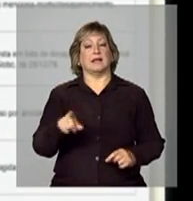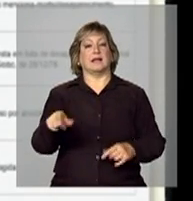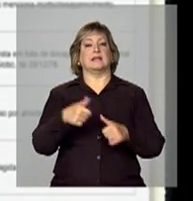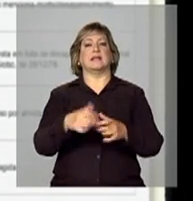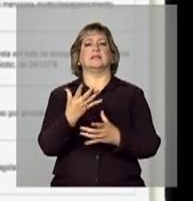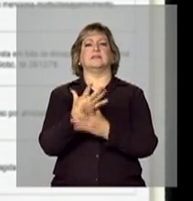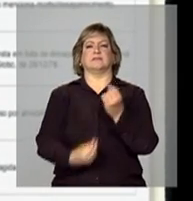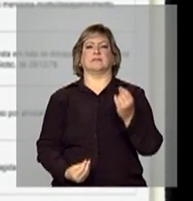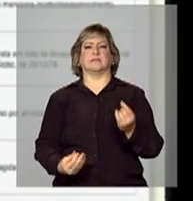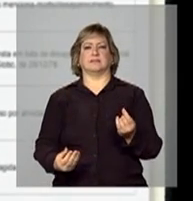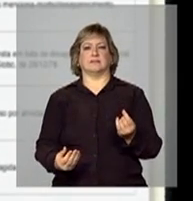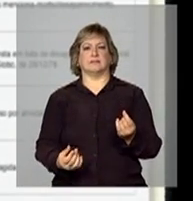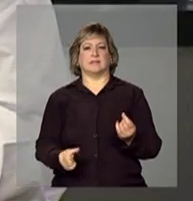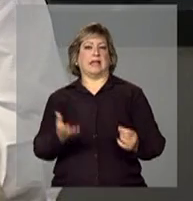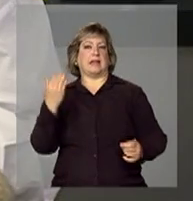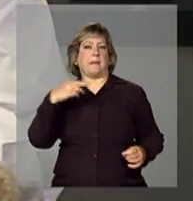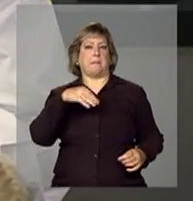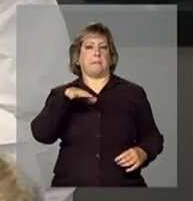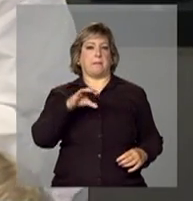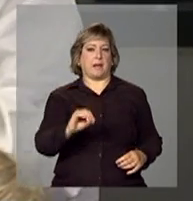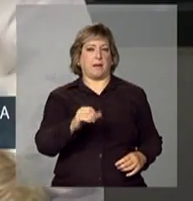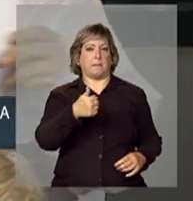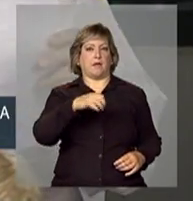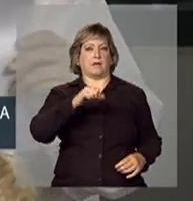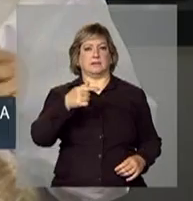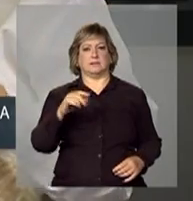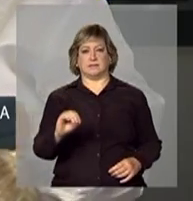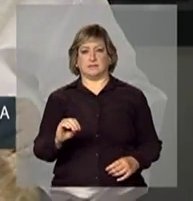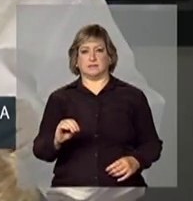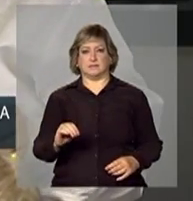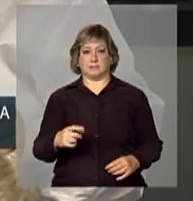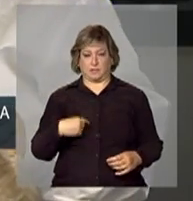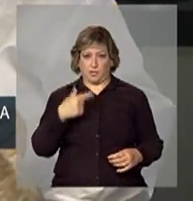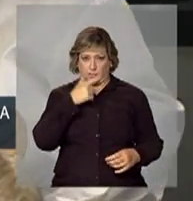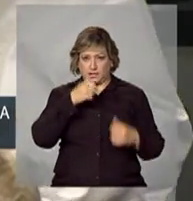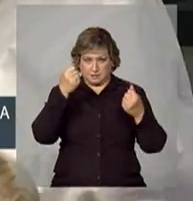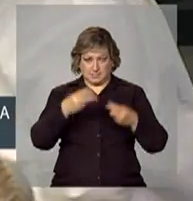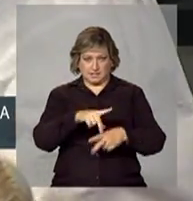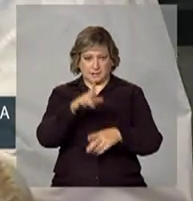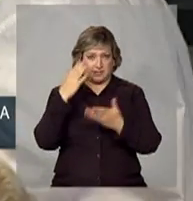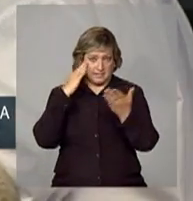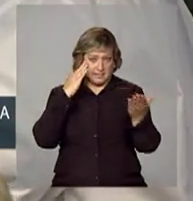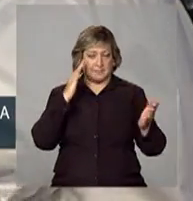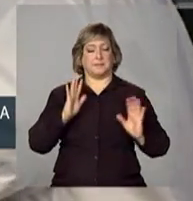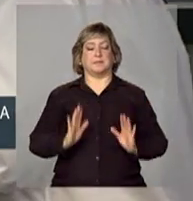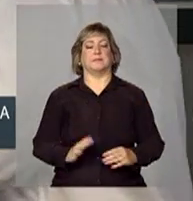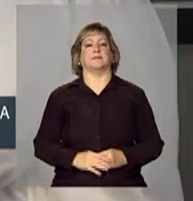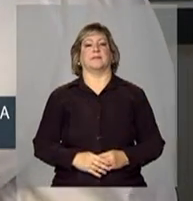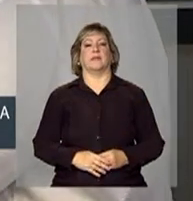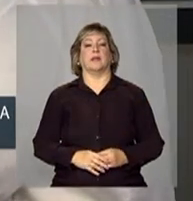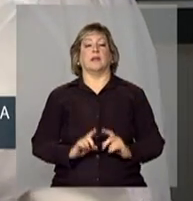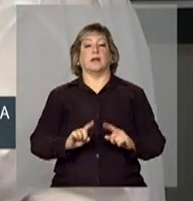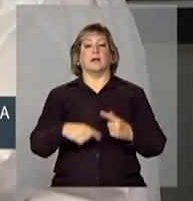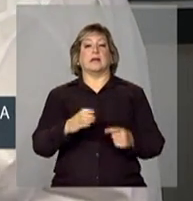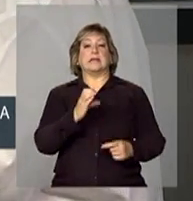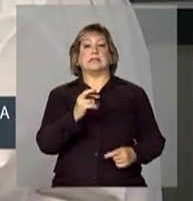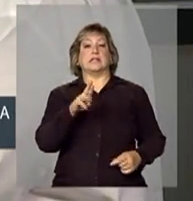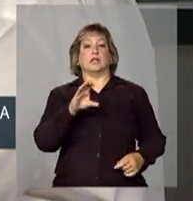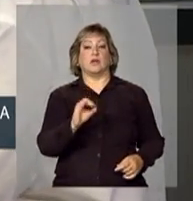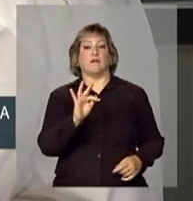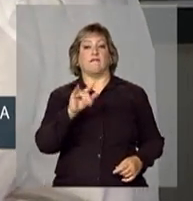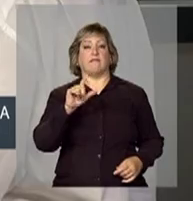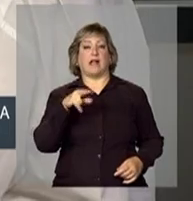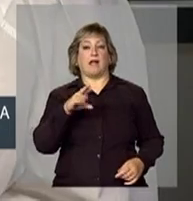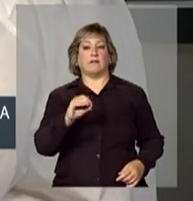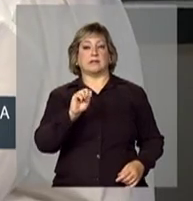está desaparecido desde maio de 1970. Eu estou conseguindo explicar? Está claro? Tá. Ciro Flávio Salazar